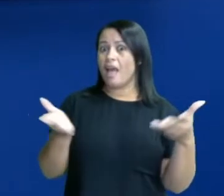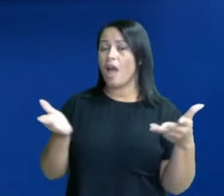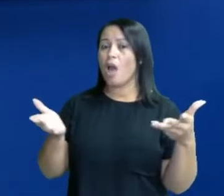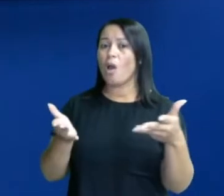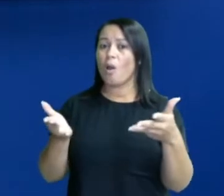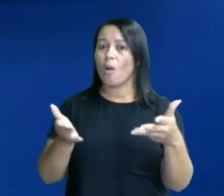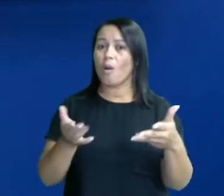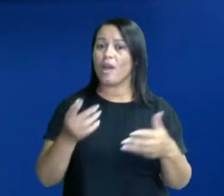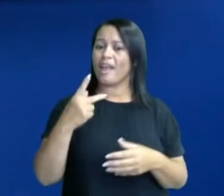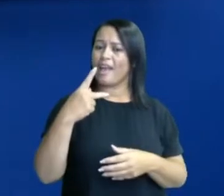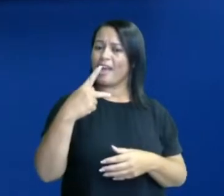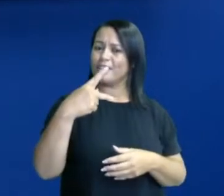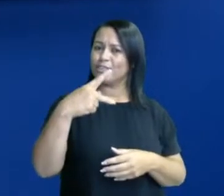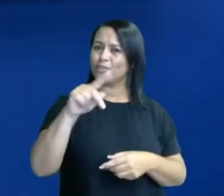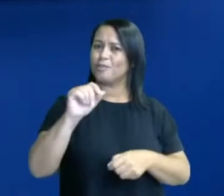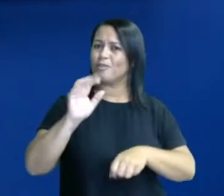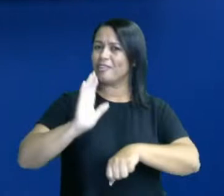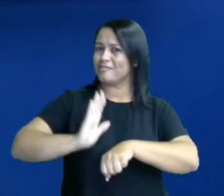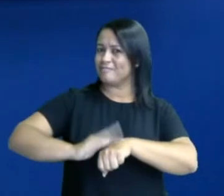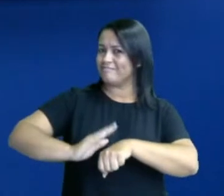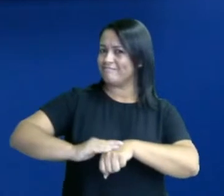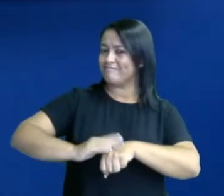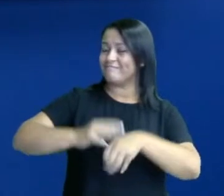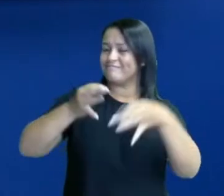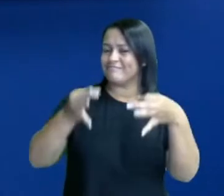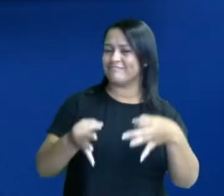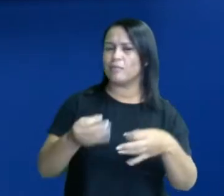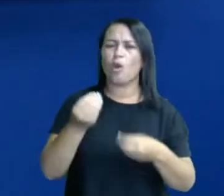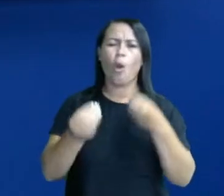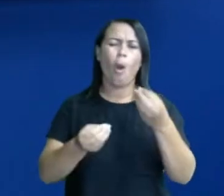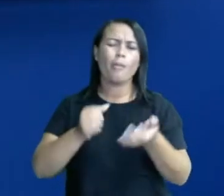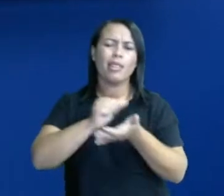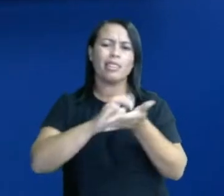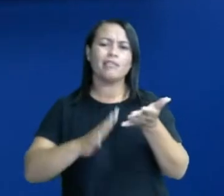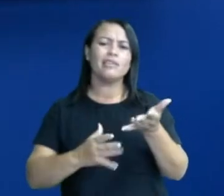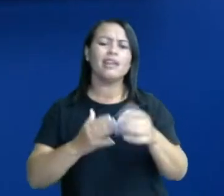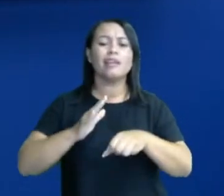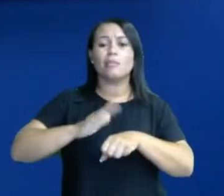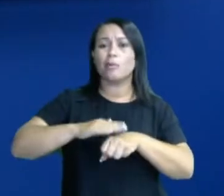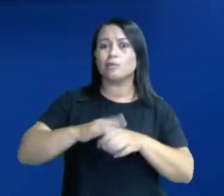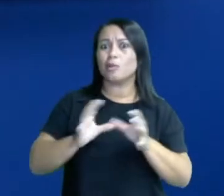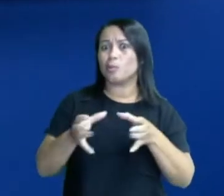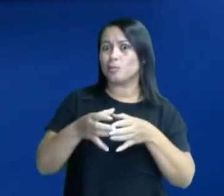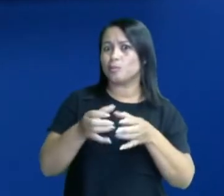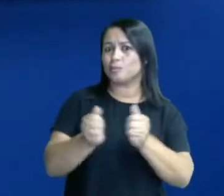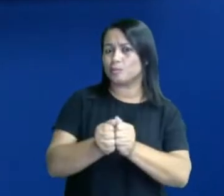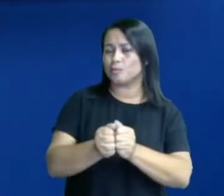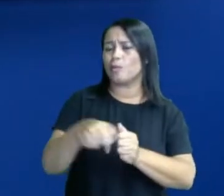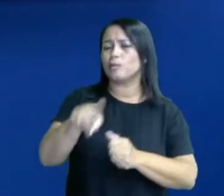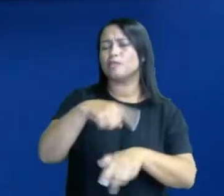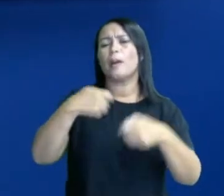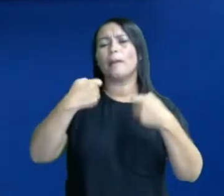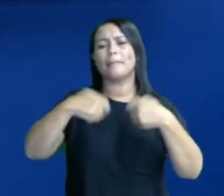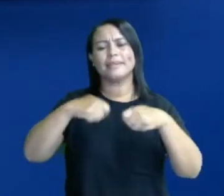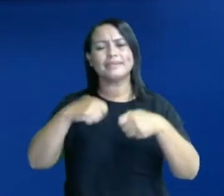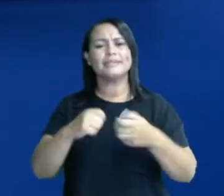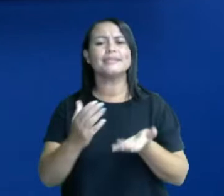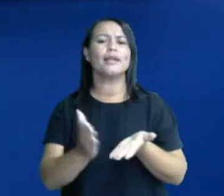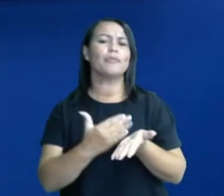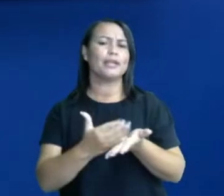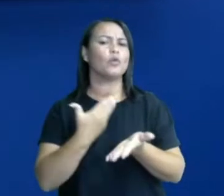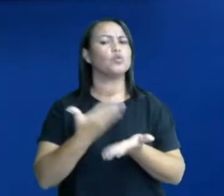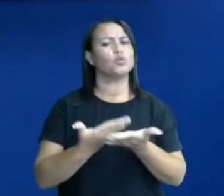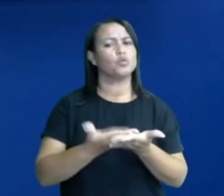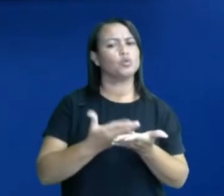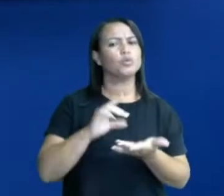Agora é a sua vez de produzir, tá certo? Nós vamos fazer uma atividade de produção conjunta. Você vai precisar do seu material de